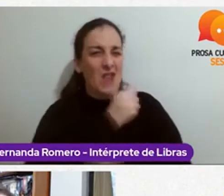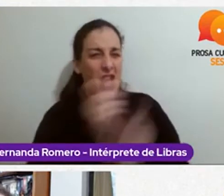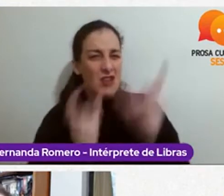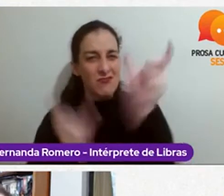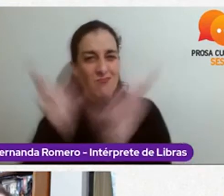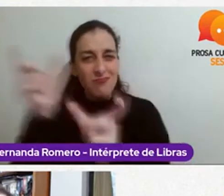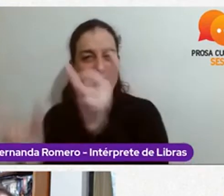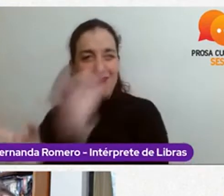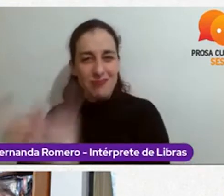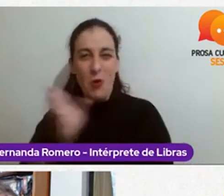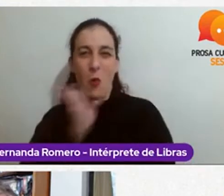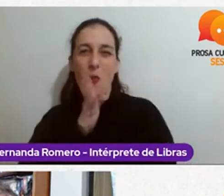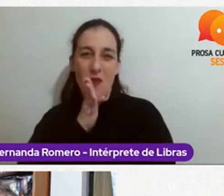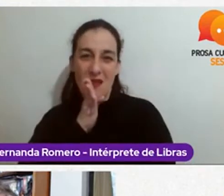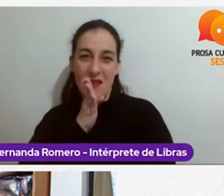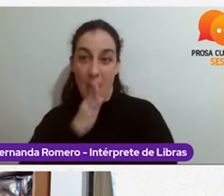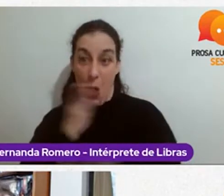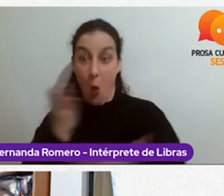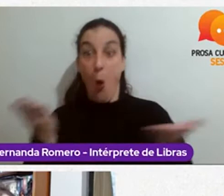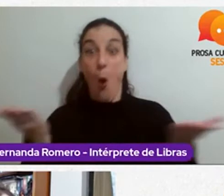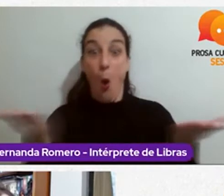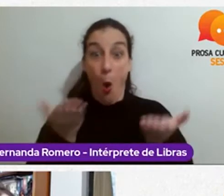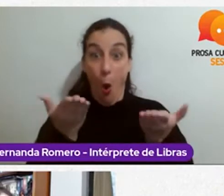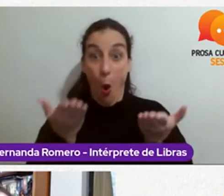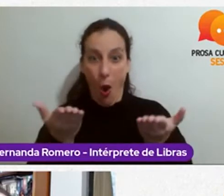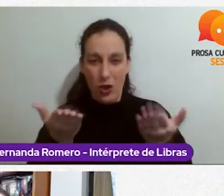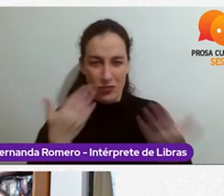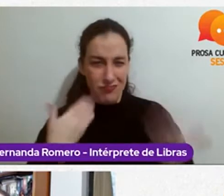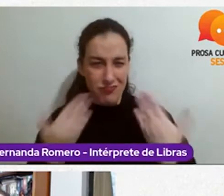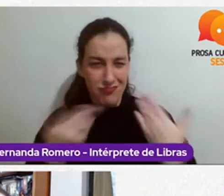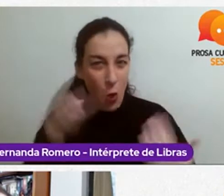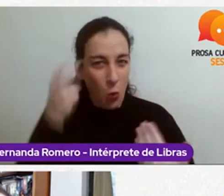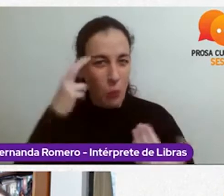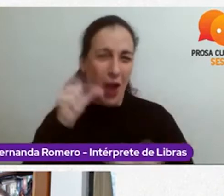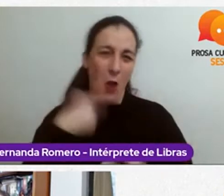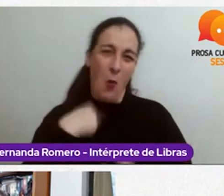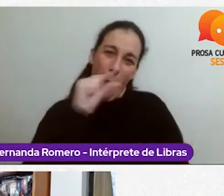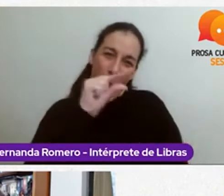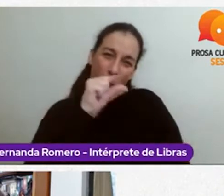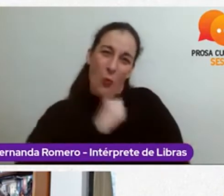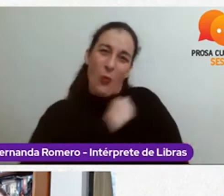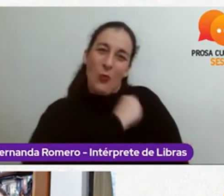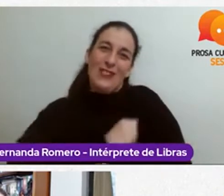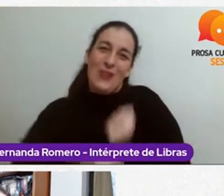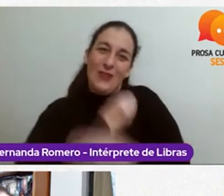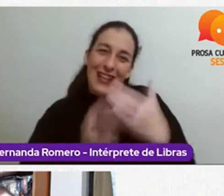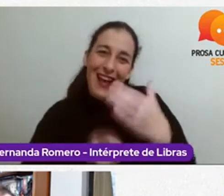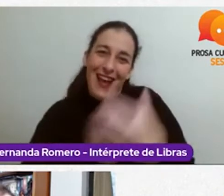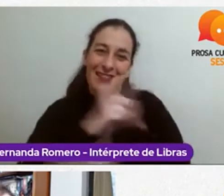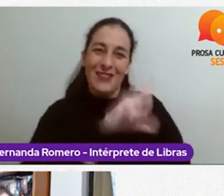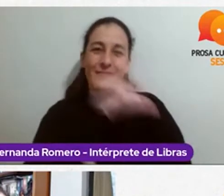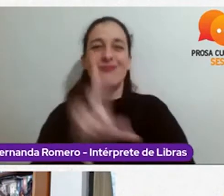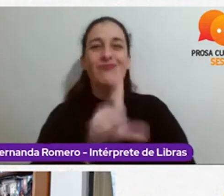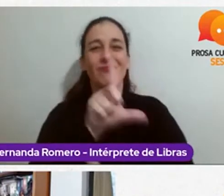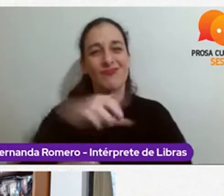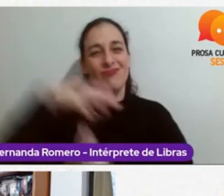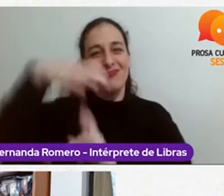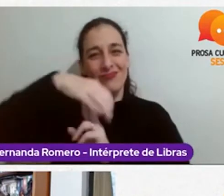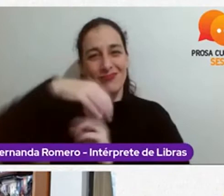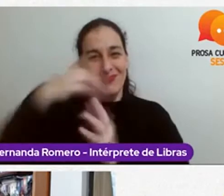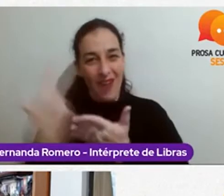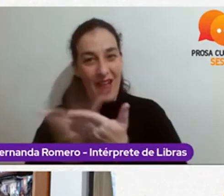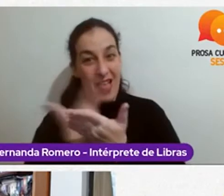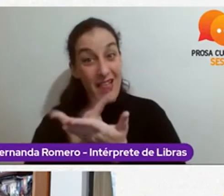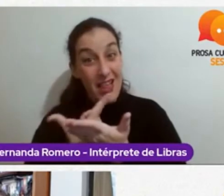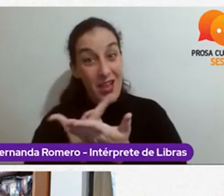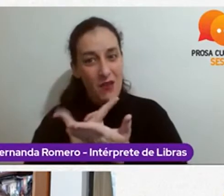Eu diria que hoje, na prosa cultural, estão matando um pouco da saudade desses eventos literários, das feiras de livro e desse